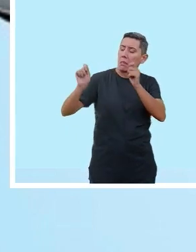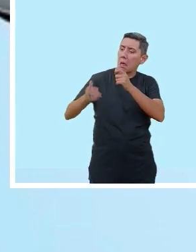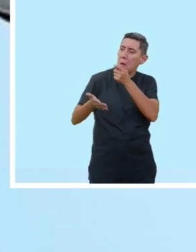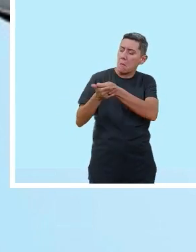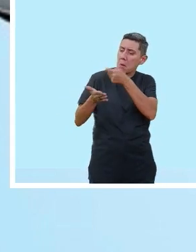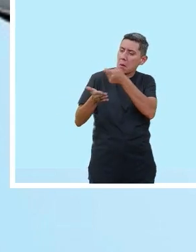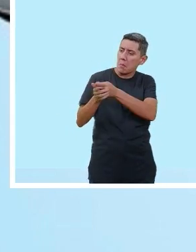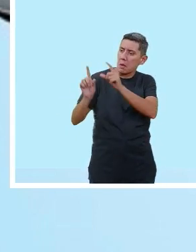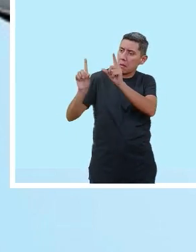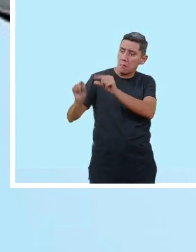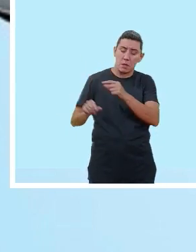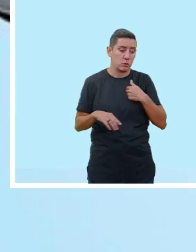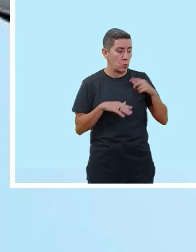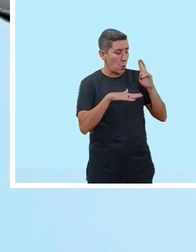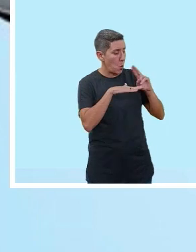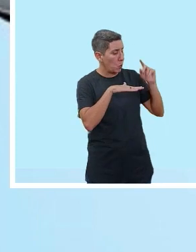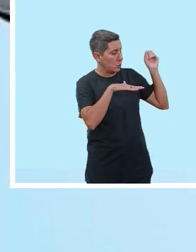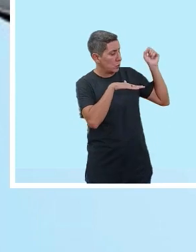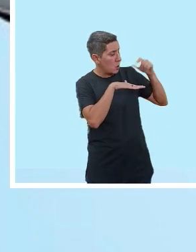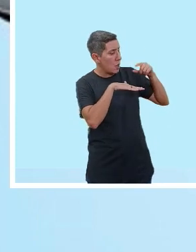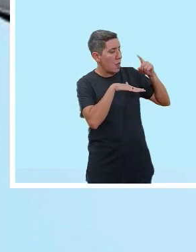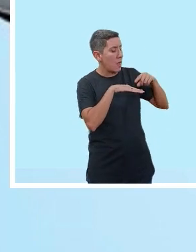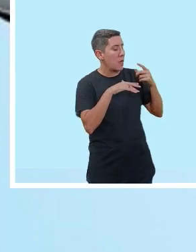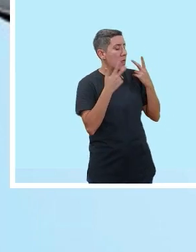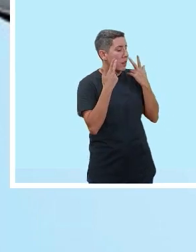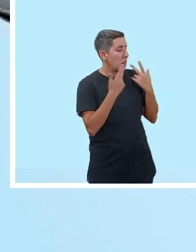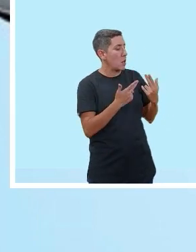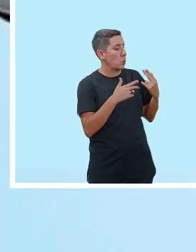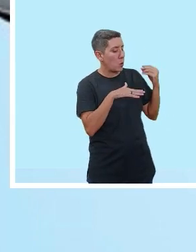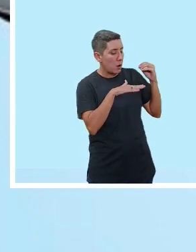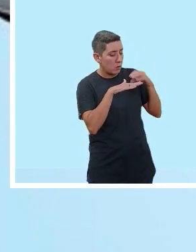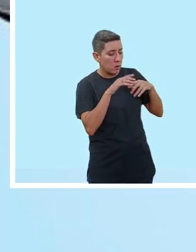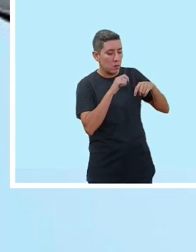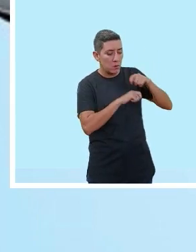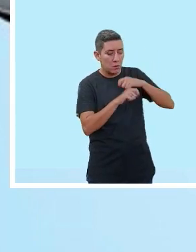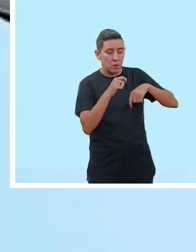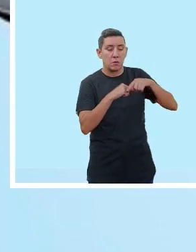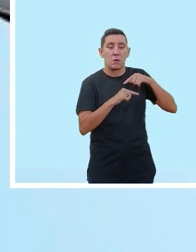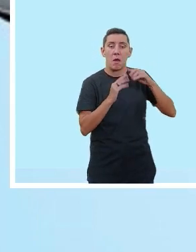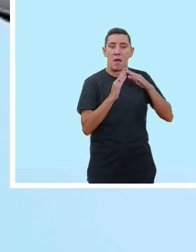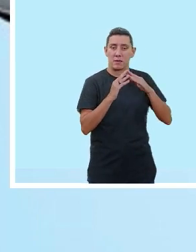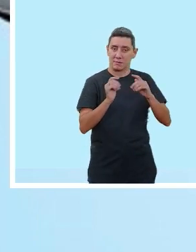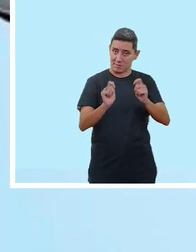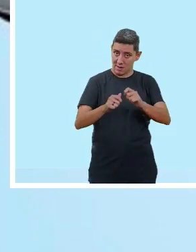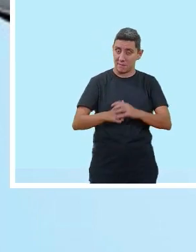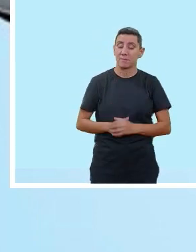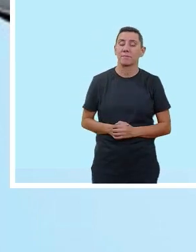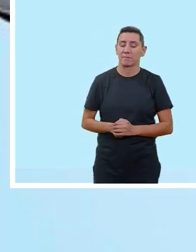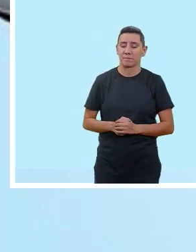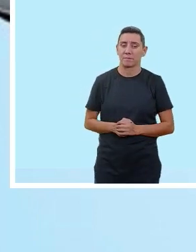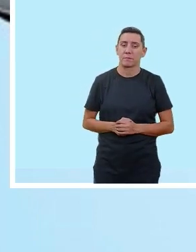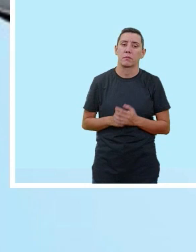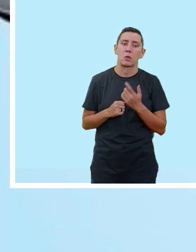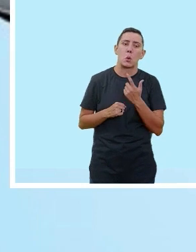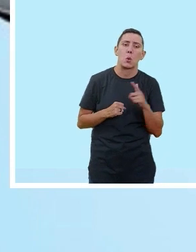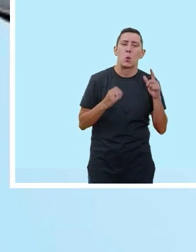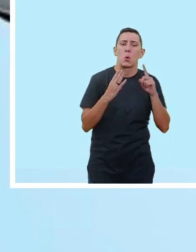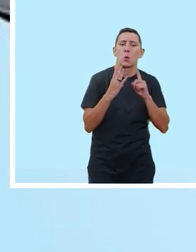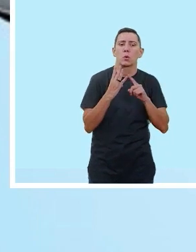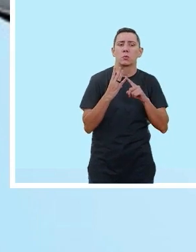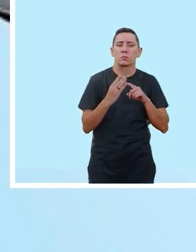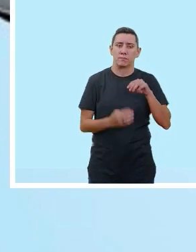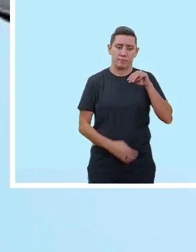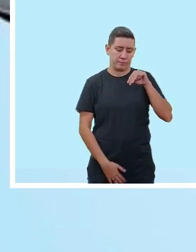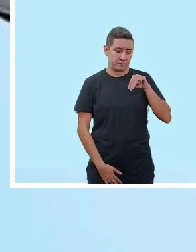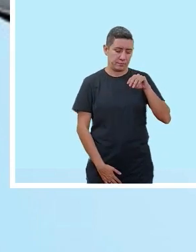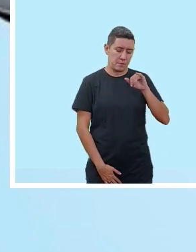também a utilização de uma fonte energética renovável. E por último, soluções de microgrid, né? Então,